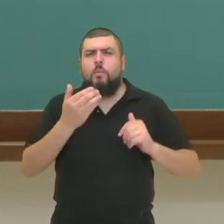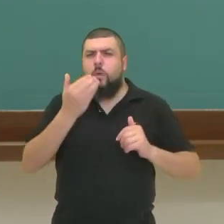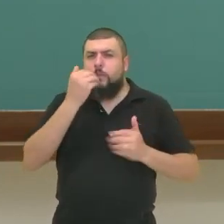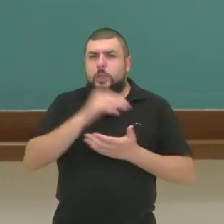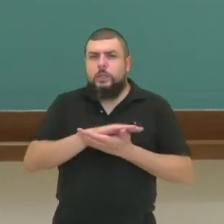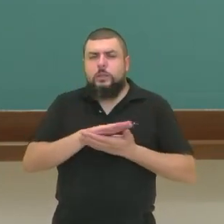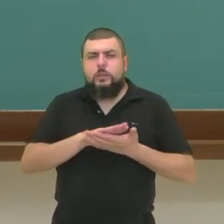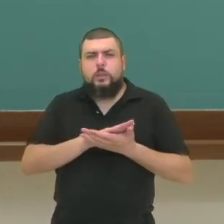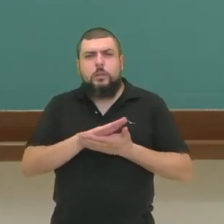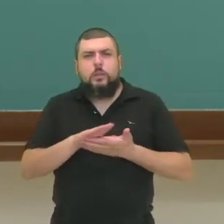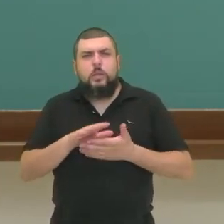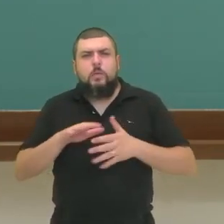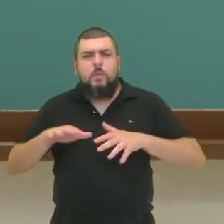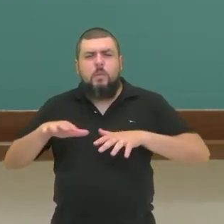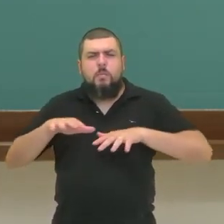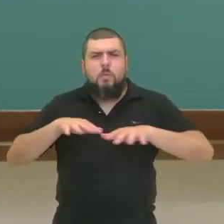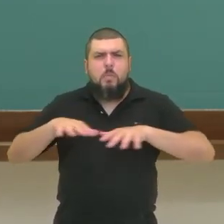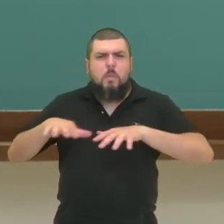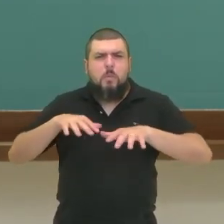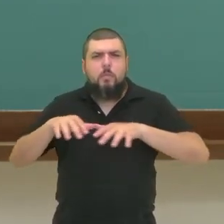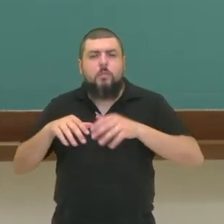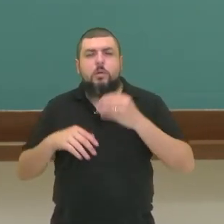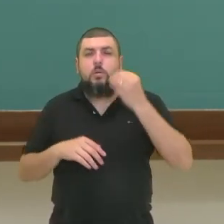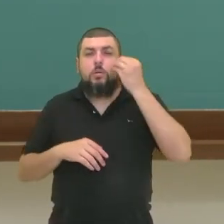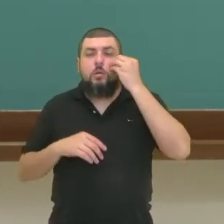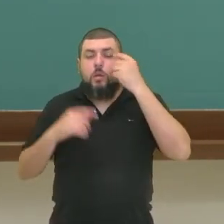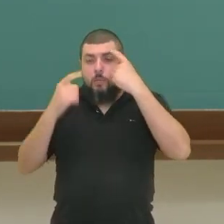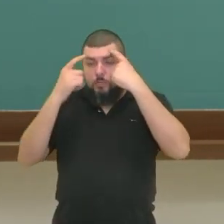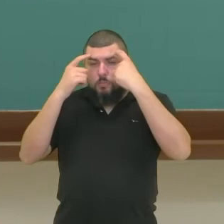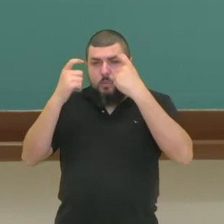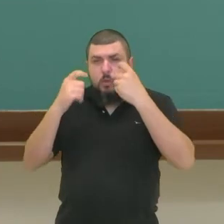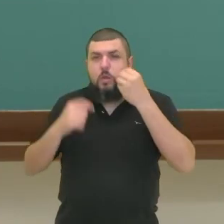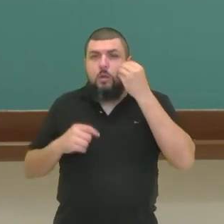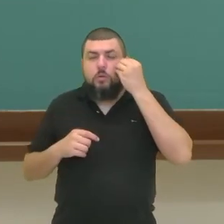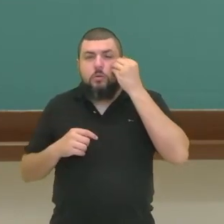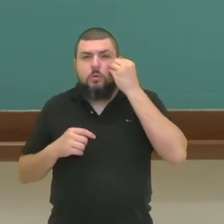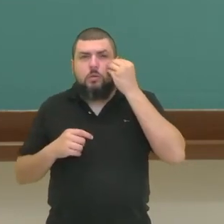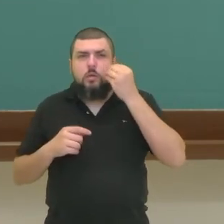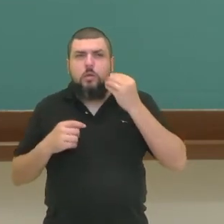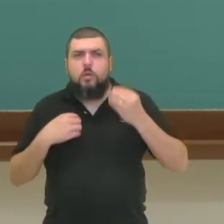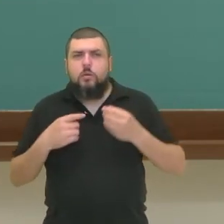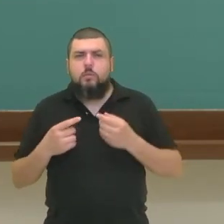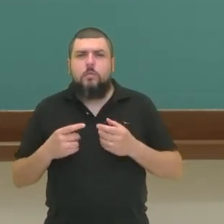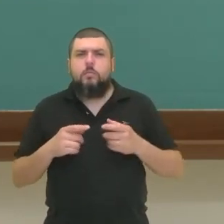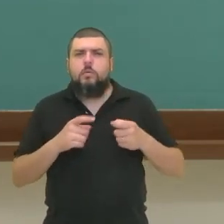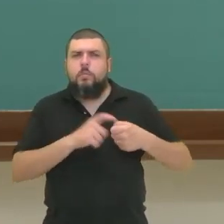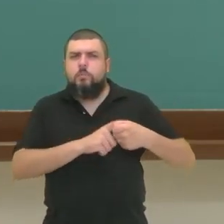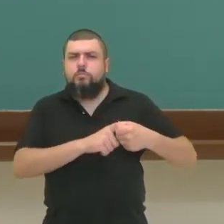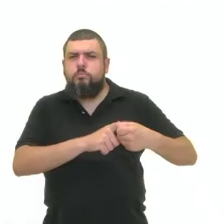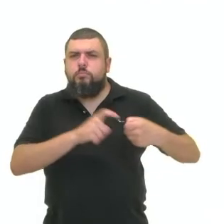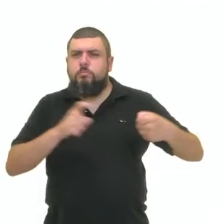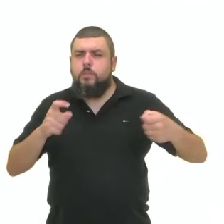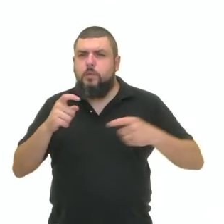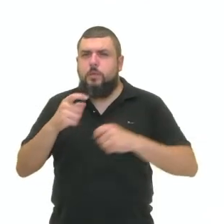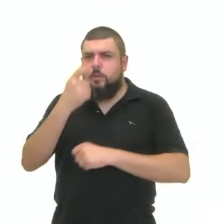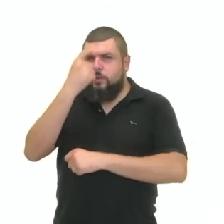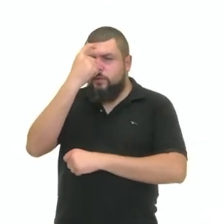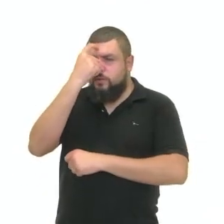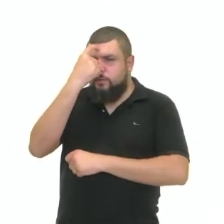sempre tentando fugir da violência para conseguir conquistar a independência da Índia